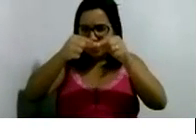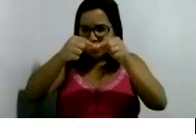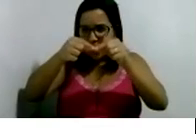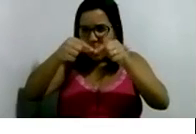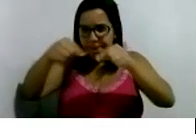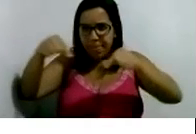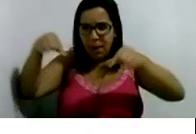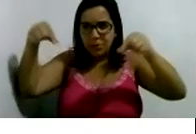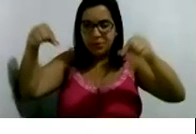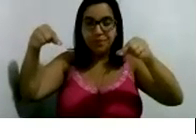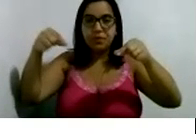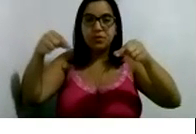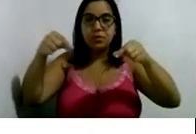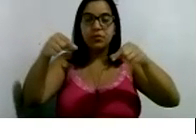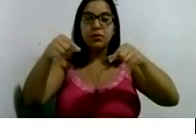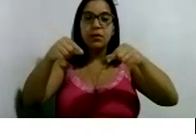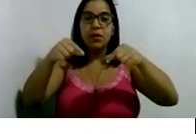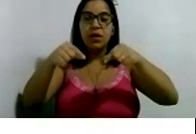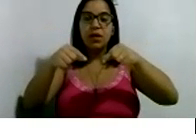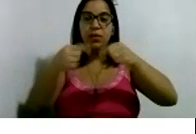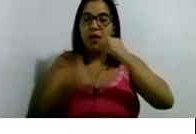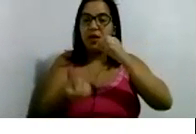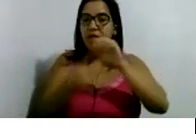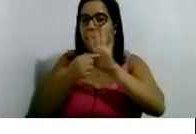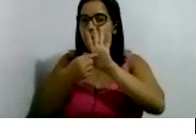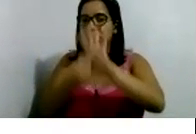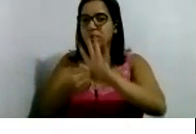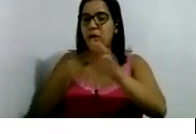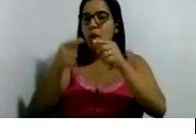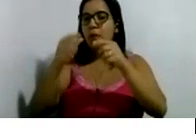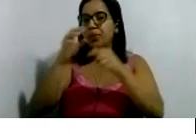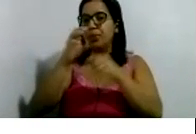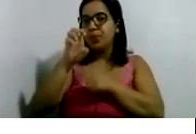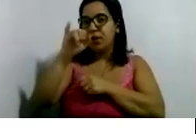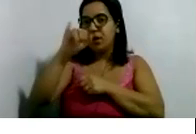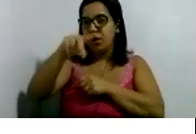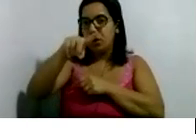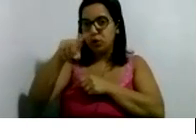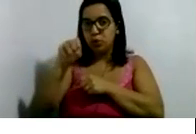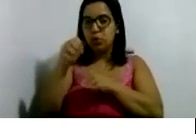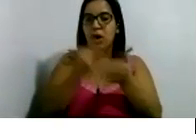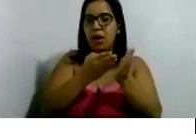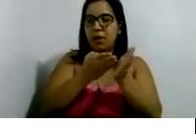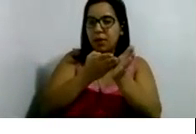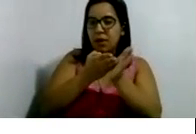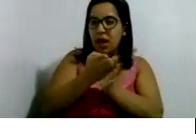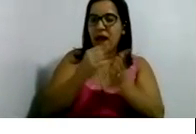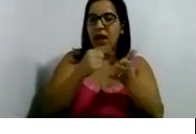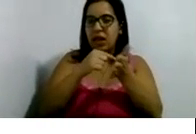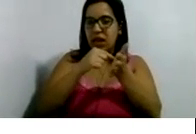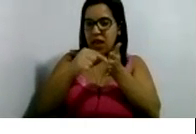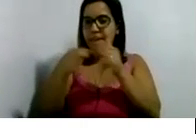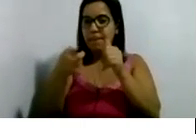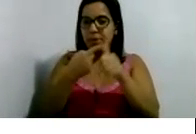que vai definir o eixo do embrião. Então, olha, a gente tem a linha primitiva, depois da linha primitiva a gente tem